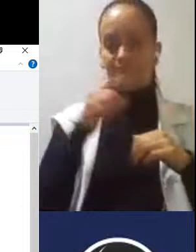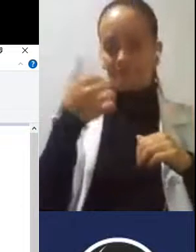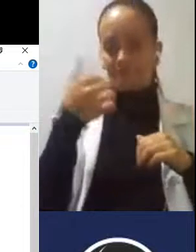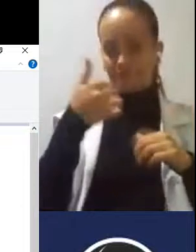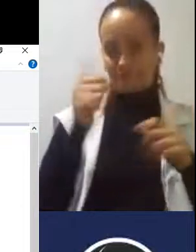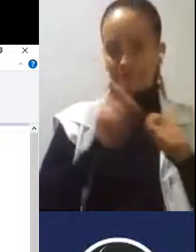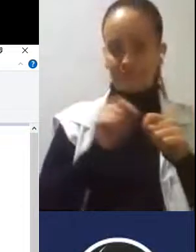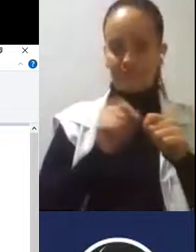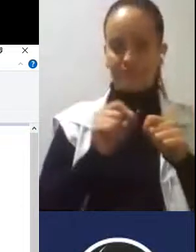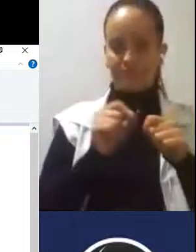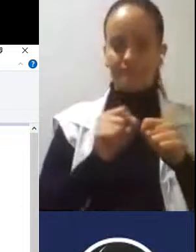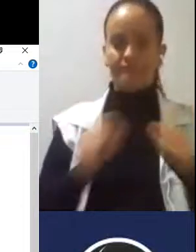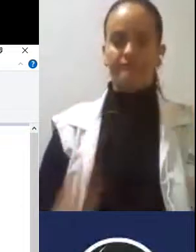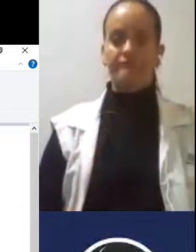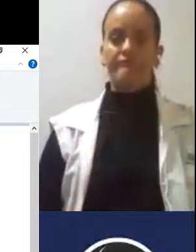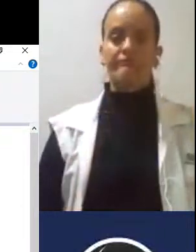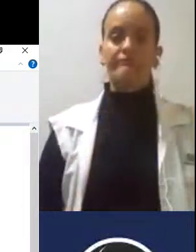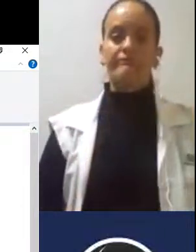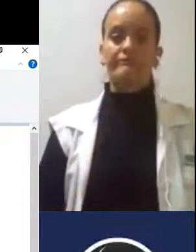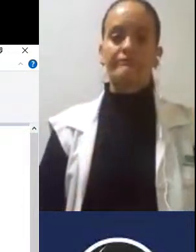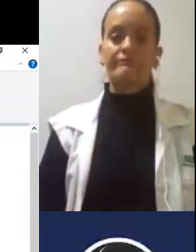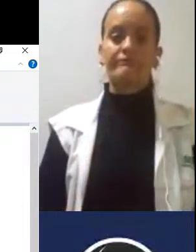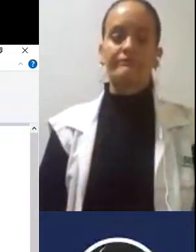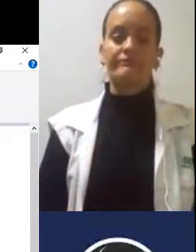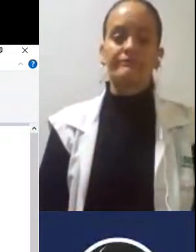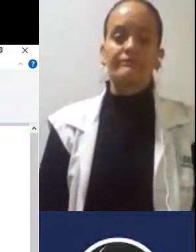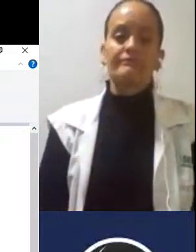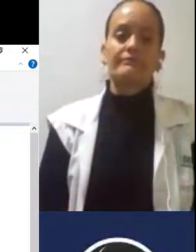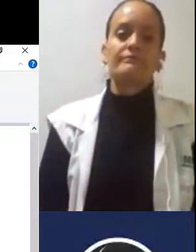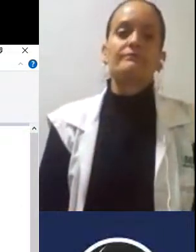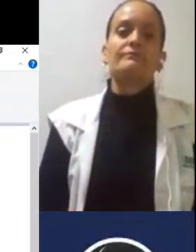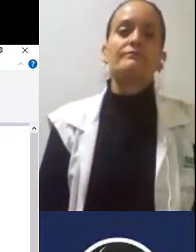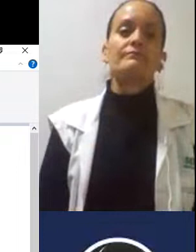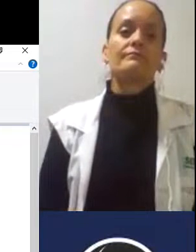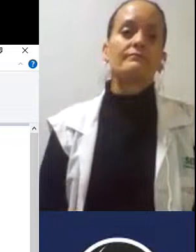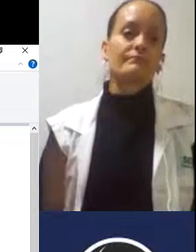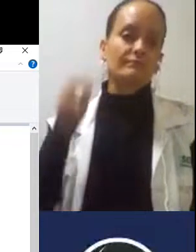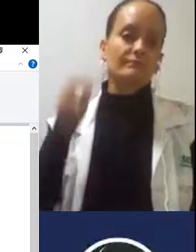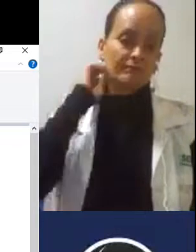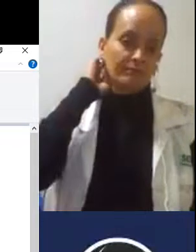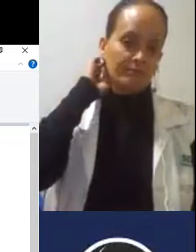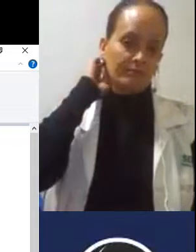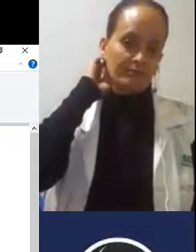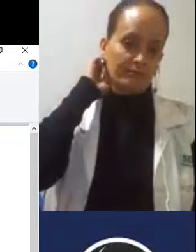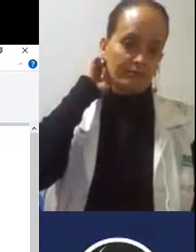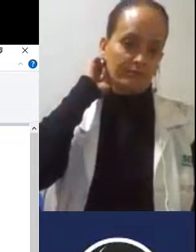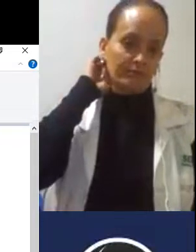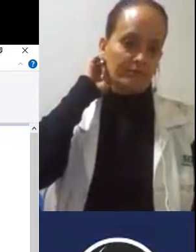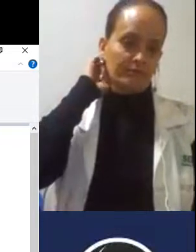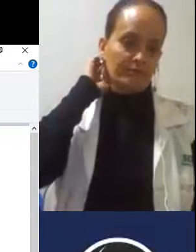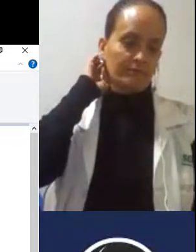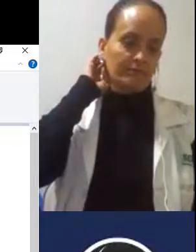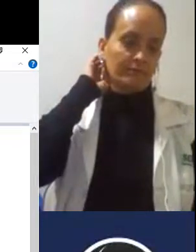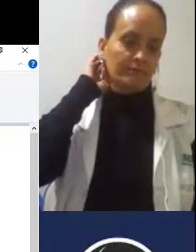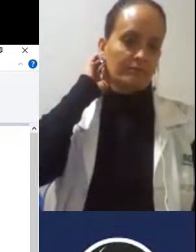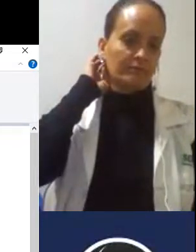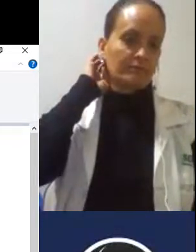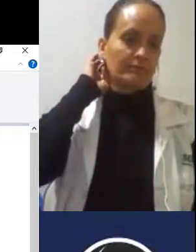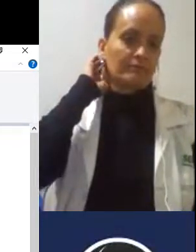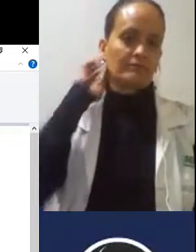daí a gente depois faz outros exemplos, certo? Professor, o que é a primeira lei de Ohm? Então fala. Só colocar aqui de outra cor.